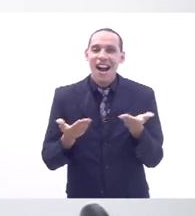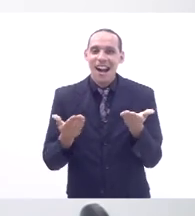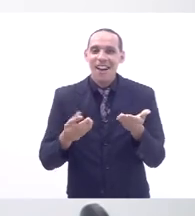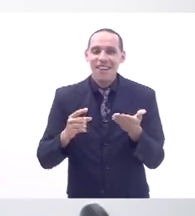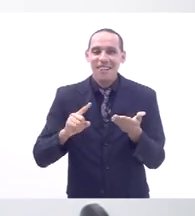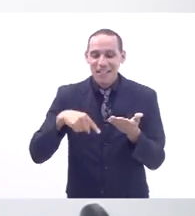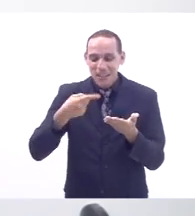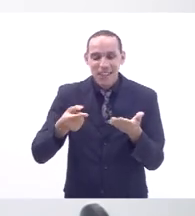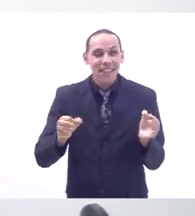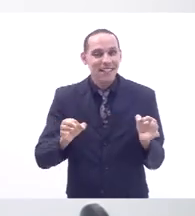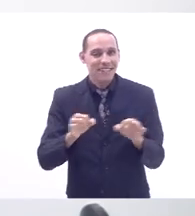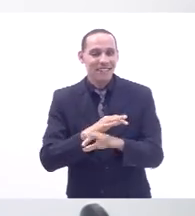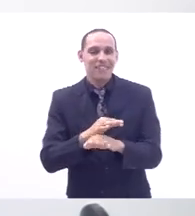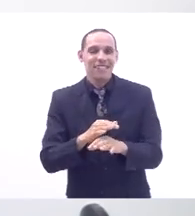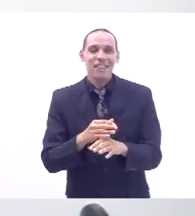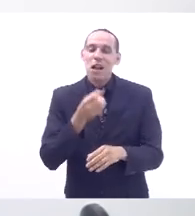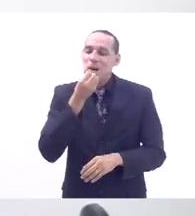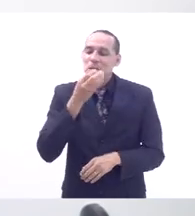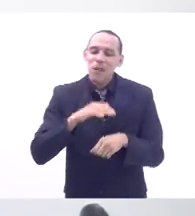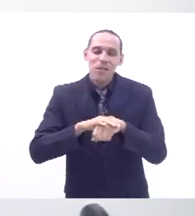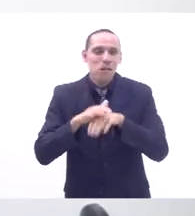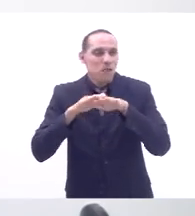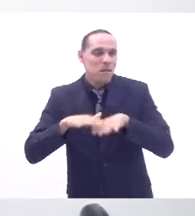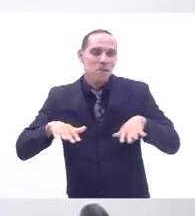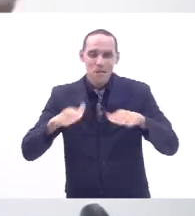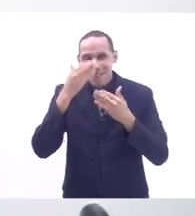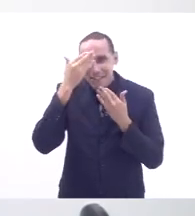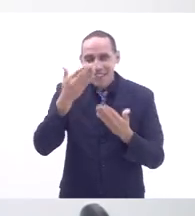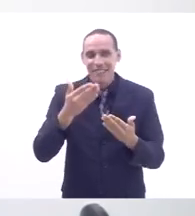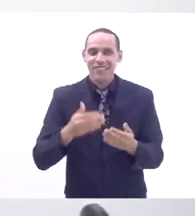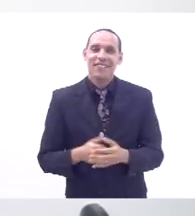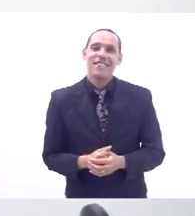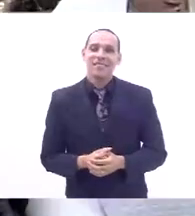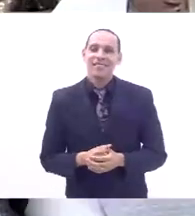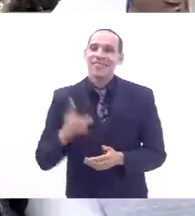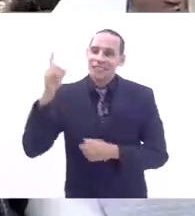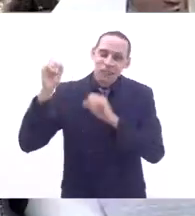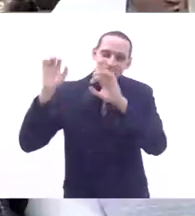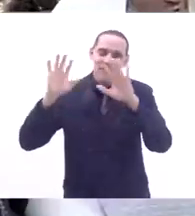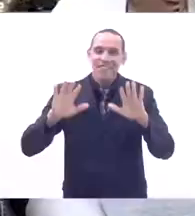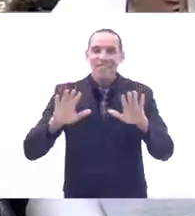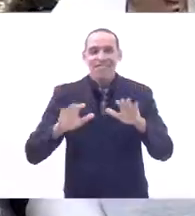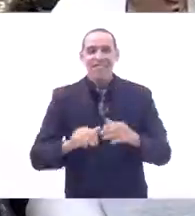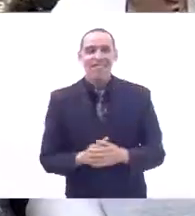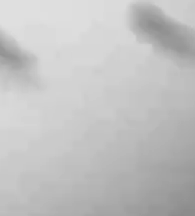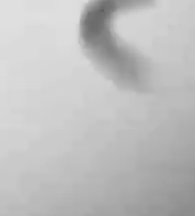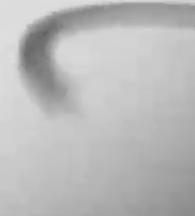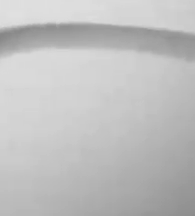após o encerramento. Tenha uma boa noite a todos. Muito obrigado. Fiquem com Deus.